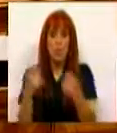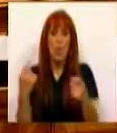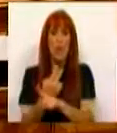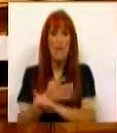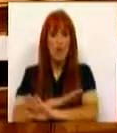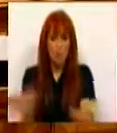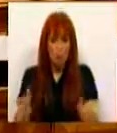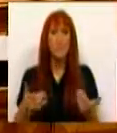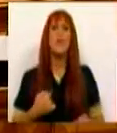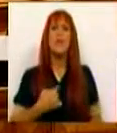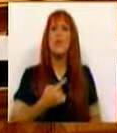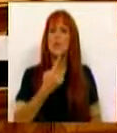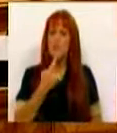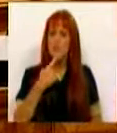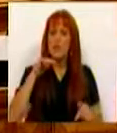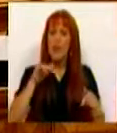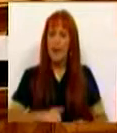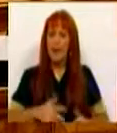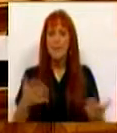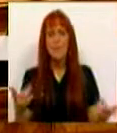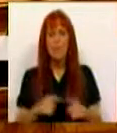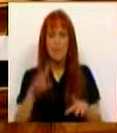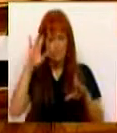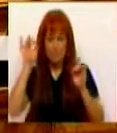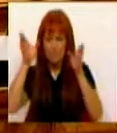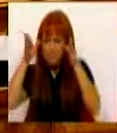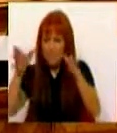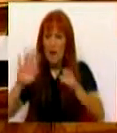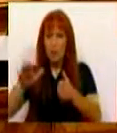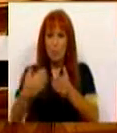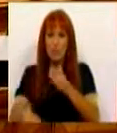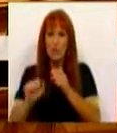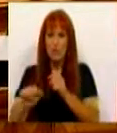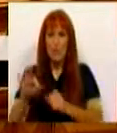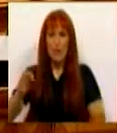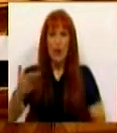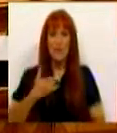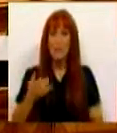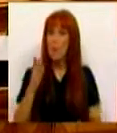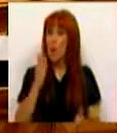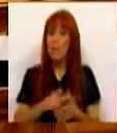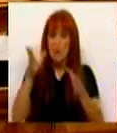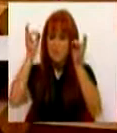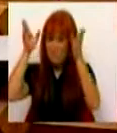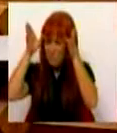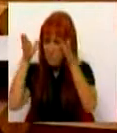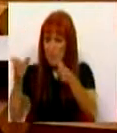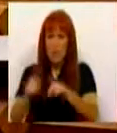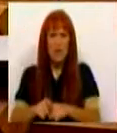incompatibilidades. E, portanto, nós percebemos este radicalismo destas propostas do PSD. Mas não é só radicalismo,